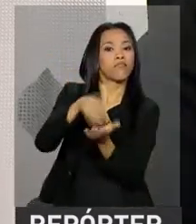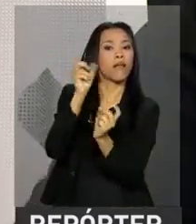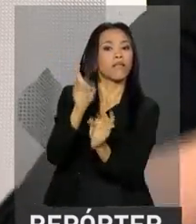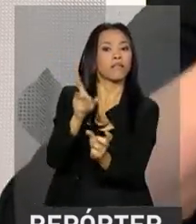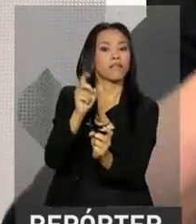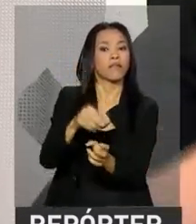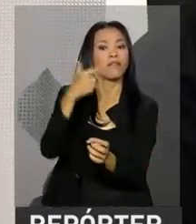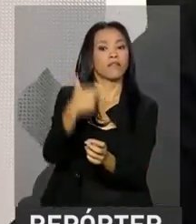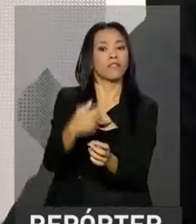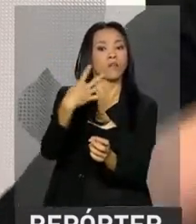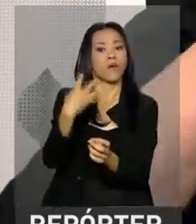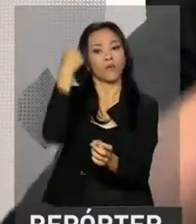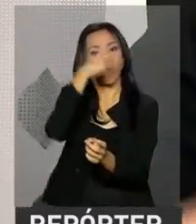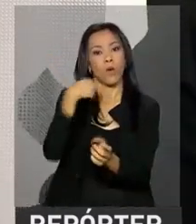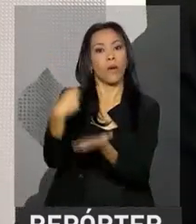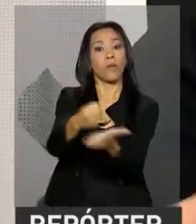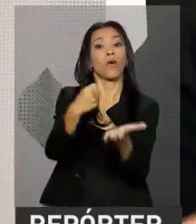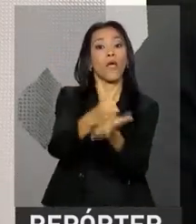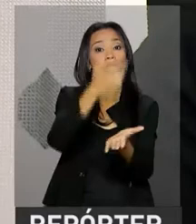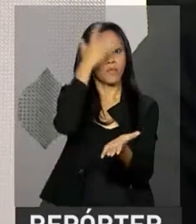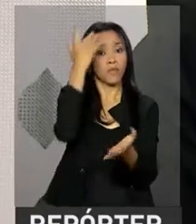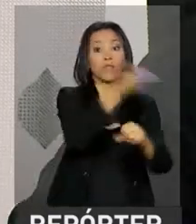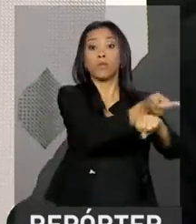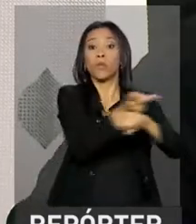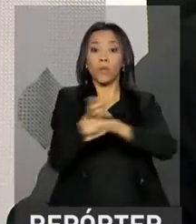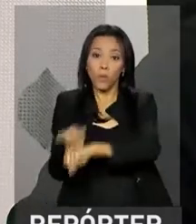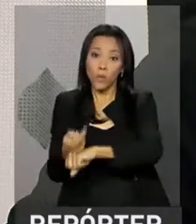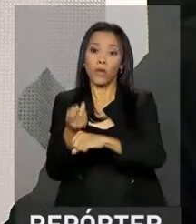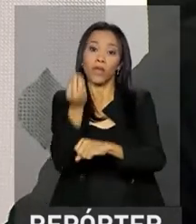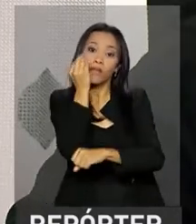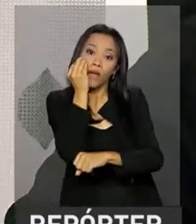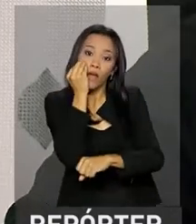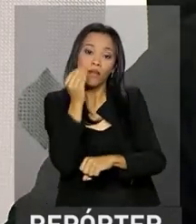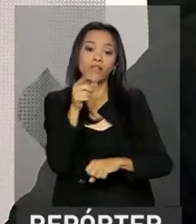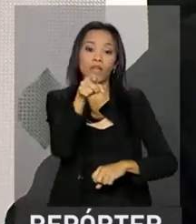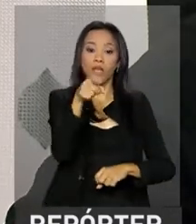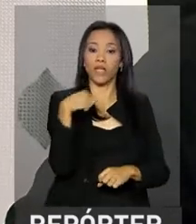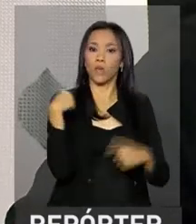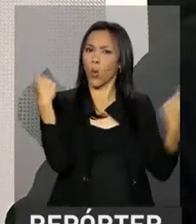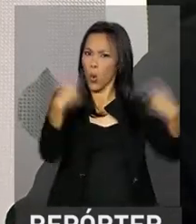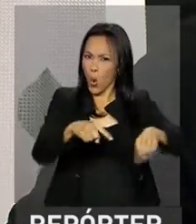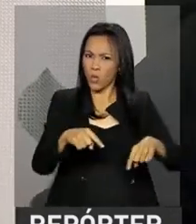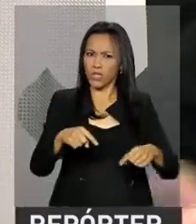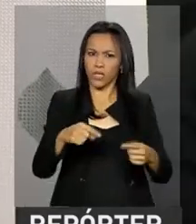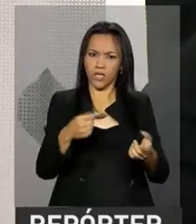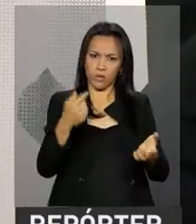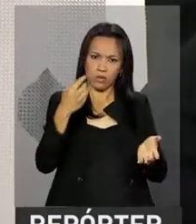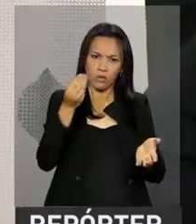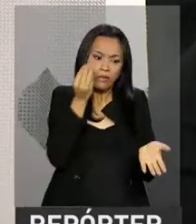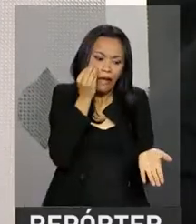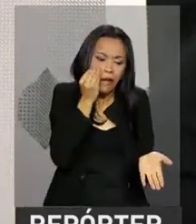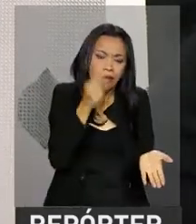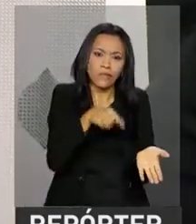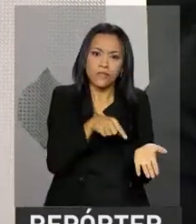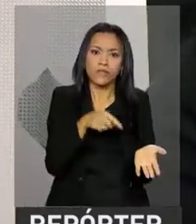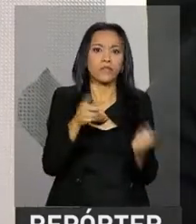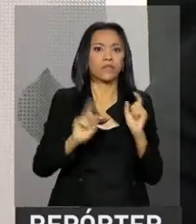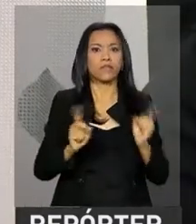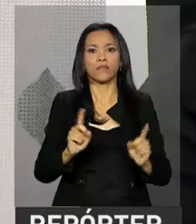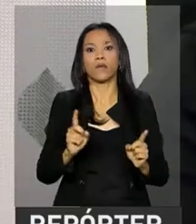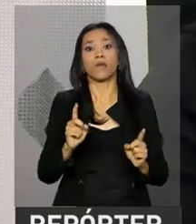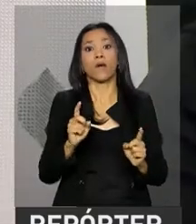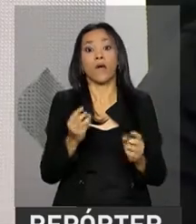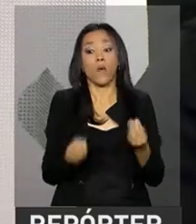apoio às pessoas que bom para o teste eu não sou contra o teste eu sou contra a forma de